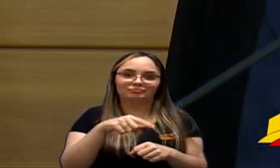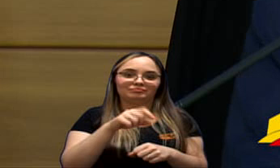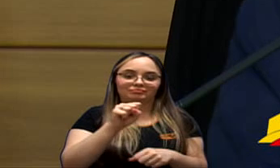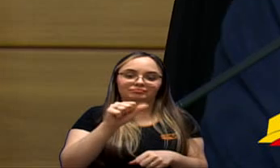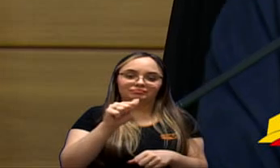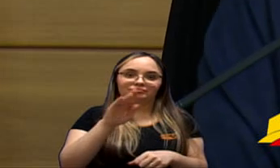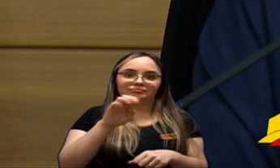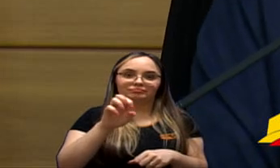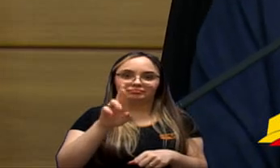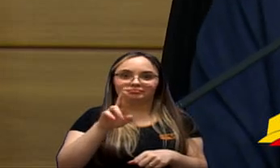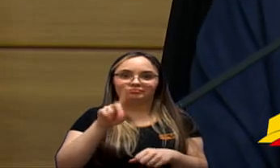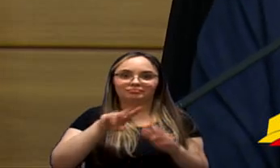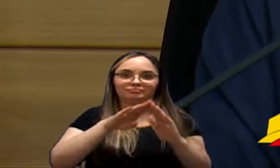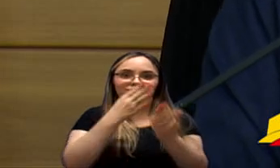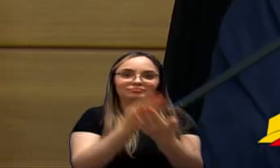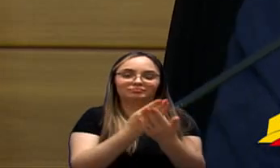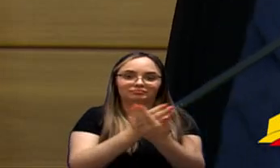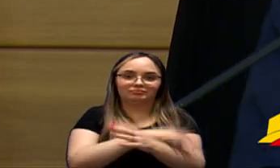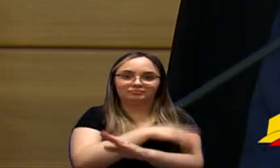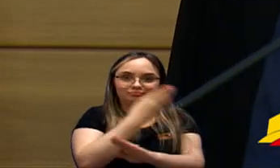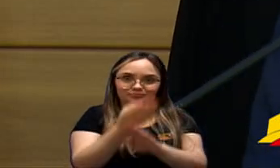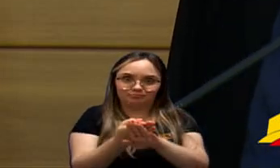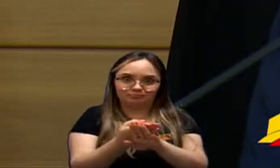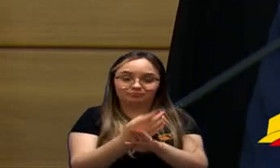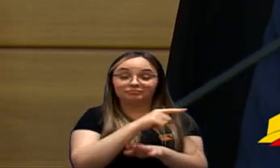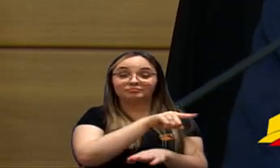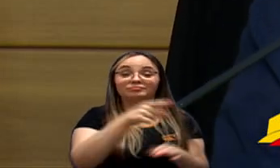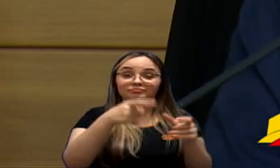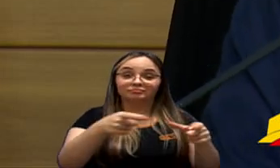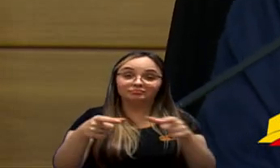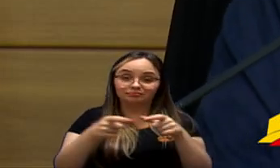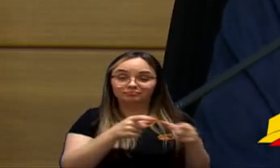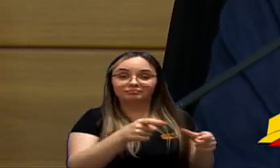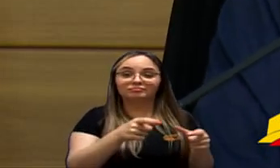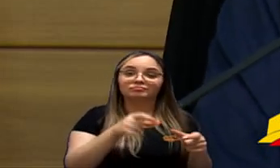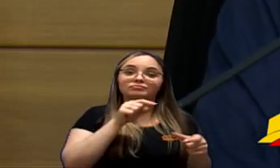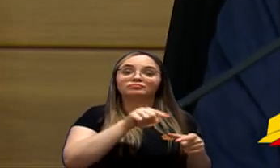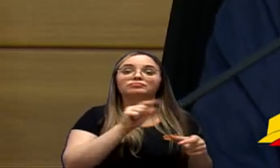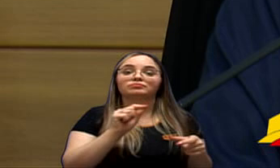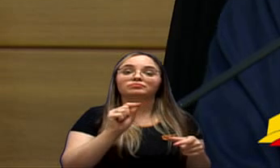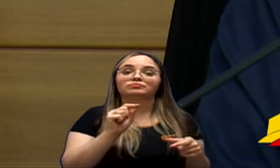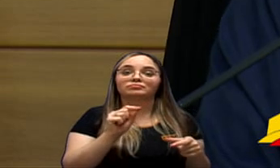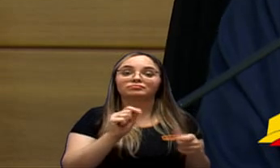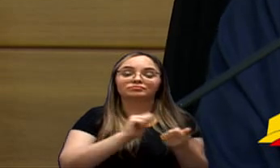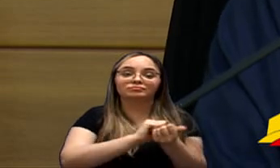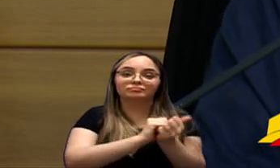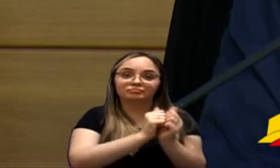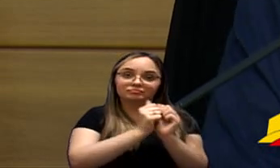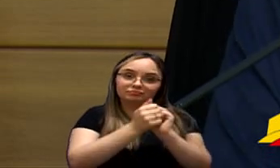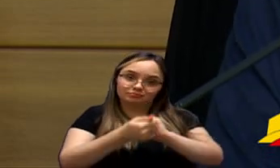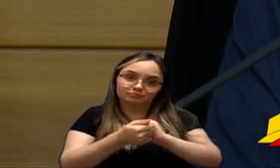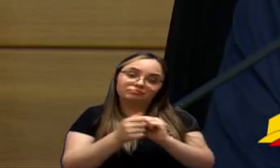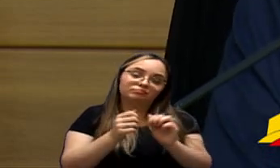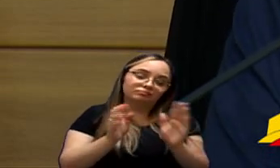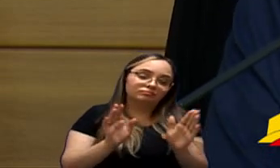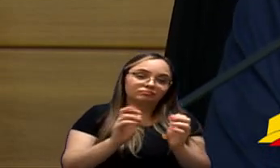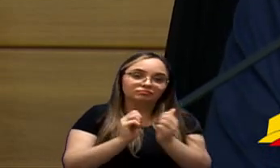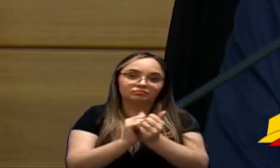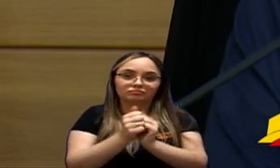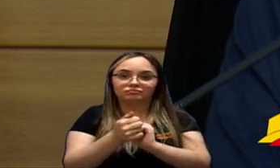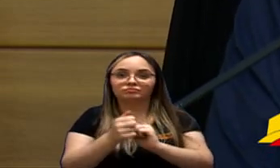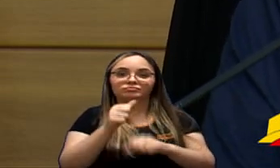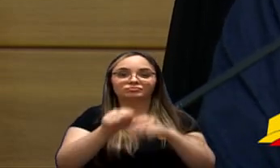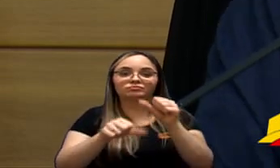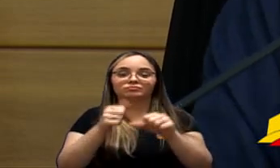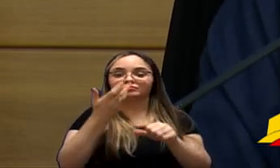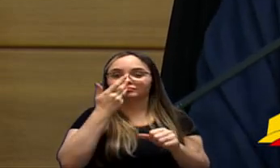Saber, que era a escola de tempo integral. E aqueles espaços, eles proporcionaram uma adaptação para virar uma